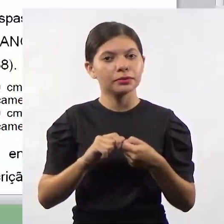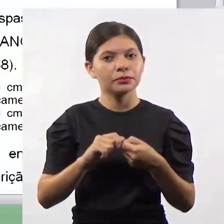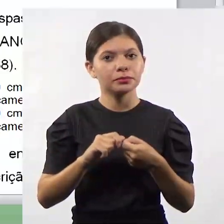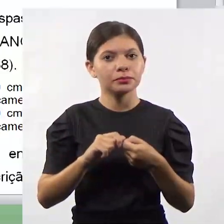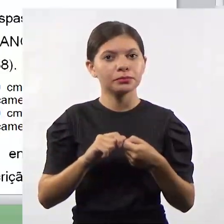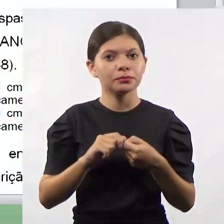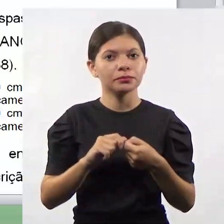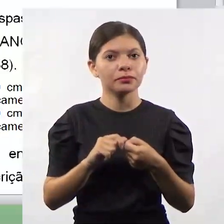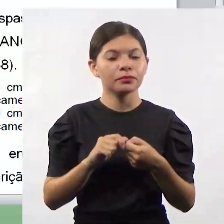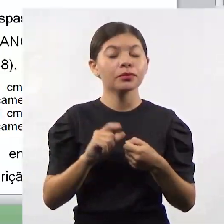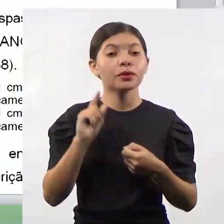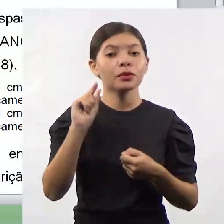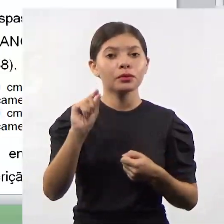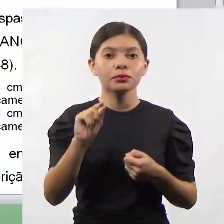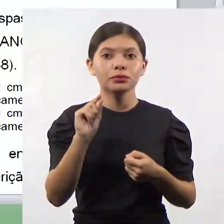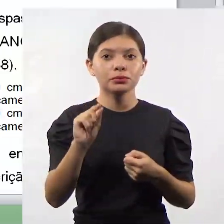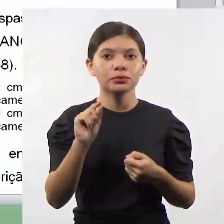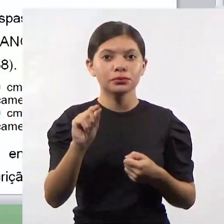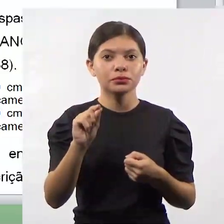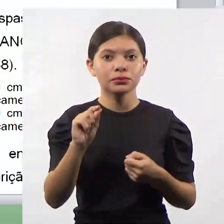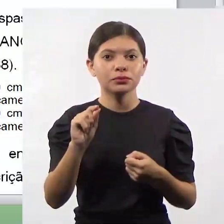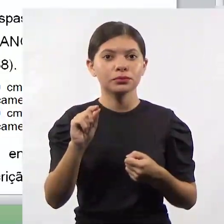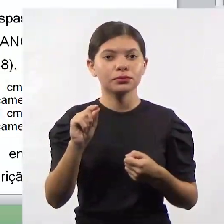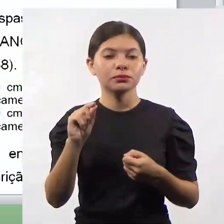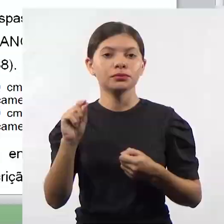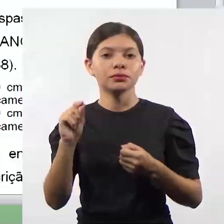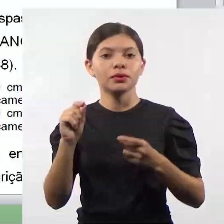realiza uma